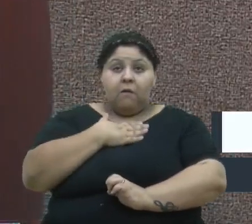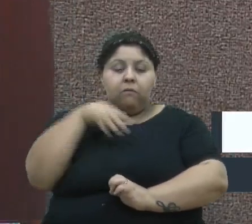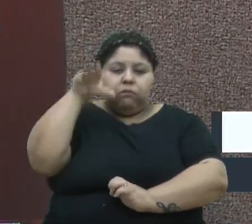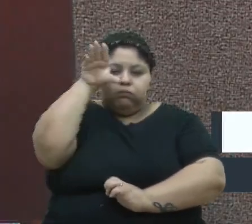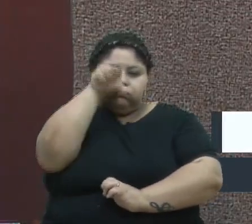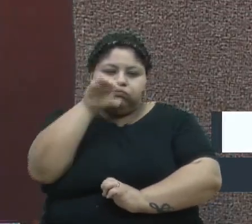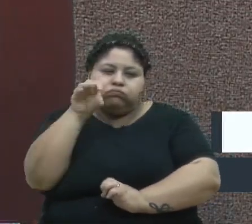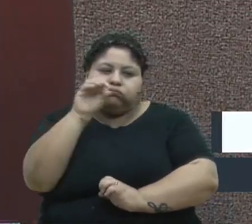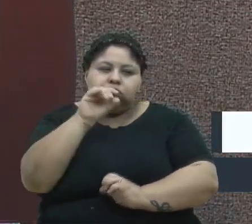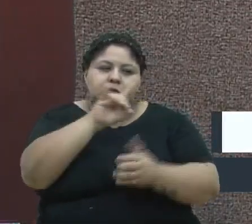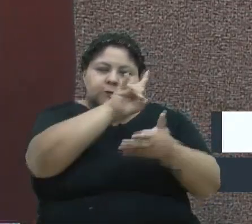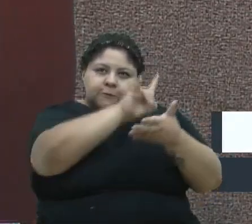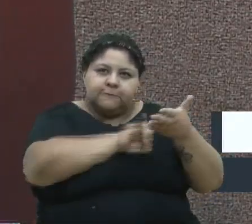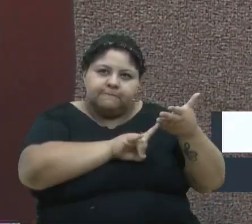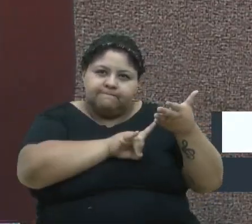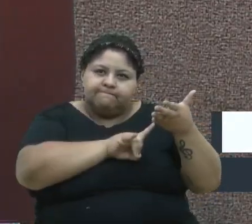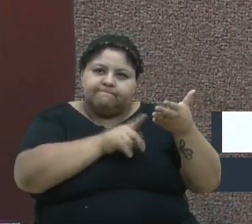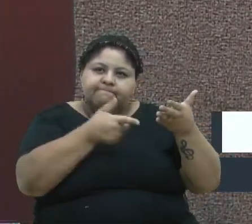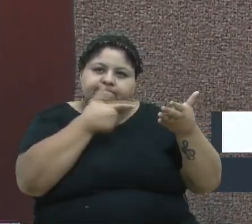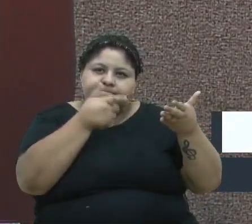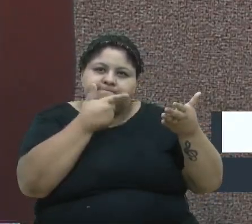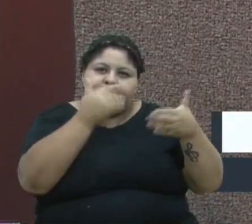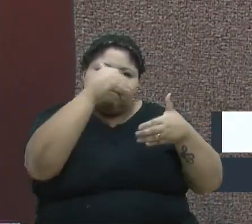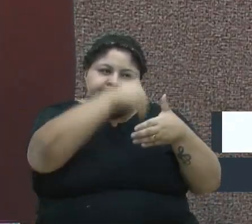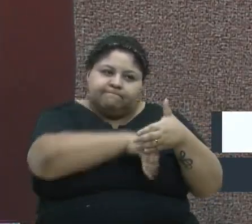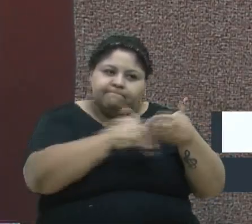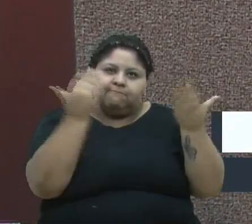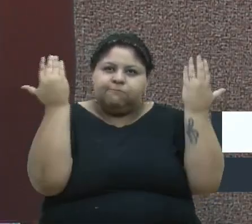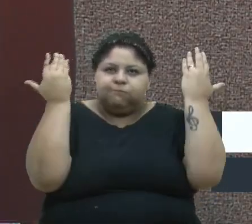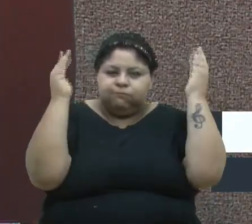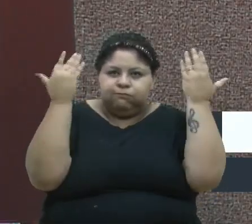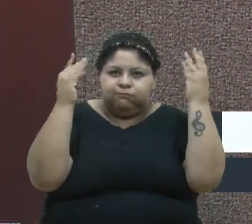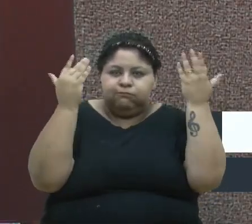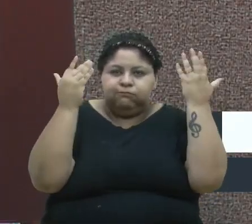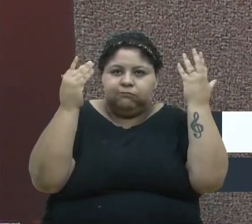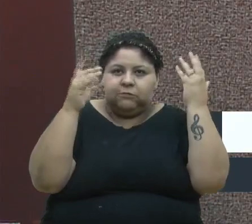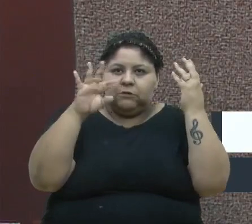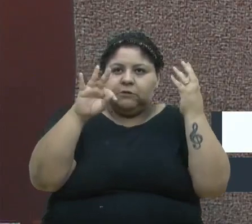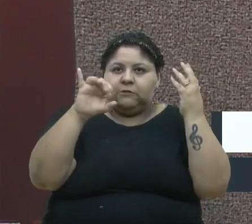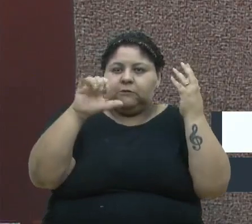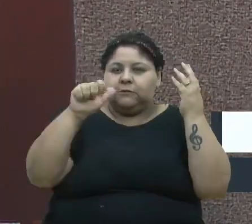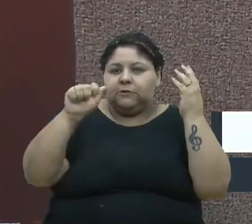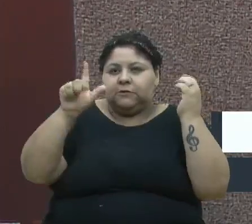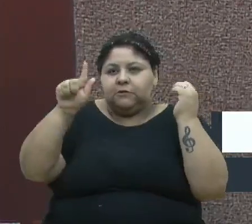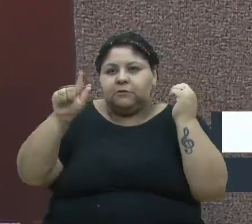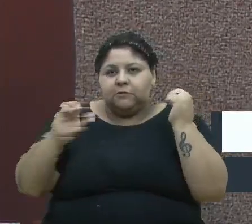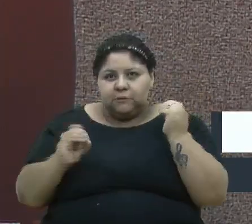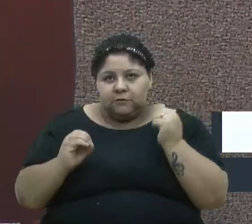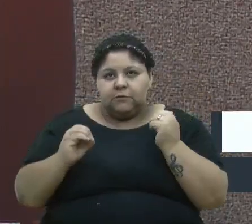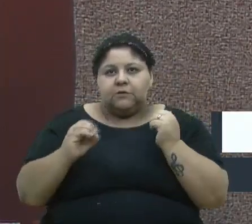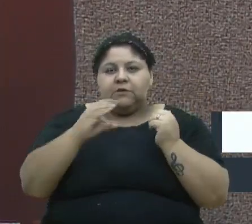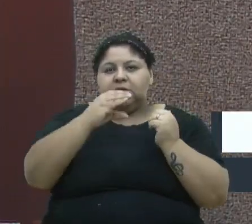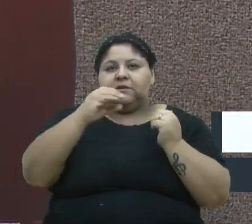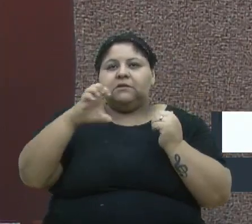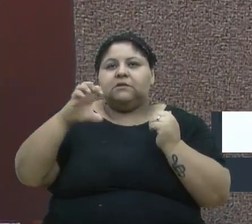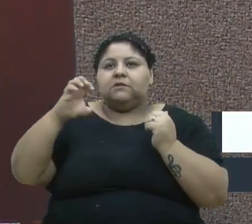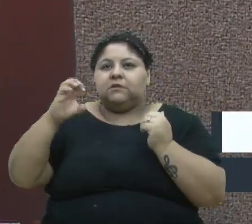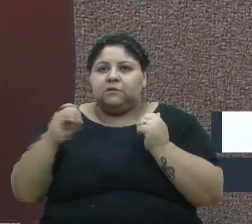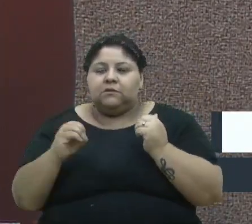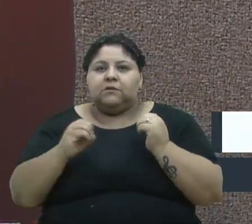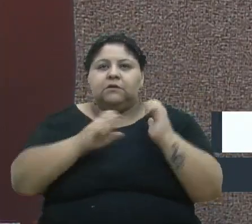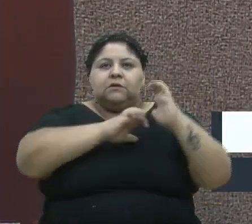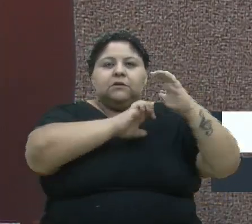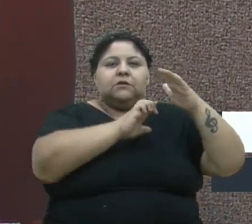normas regimentais, vem por meio dessa fazer um voto de congratulação ao senhor Tiago Fernando de Azevedo, CEO da empresa Tertec Indústria e